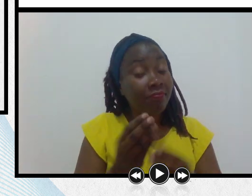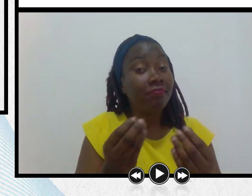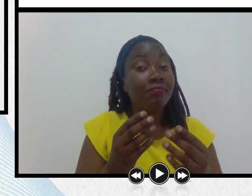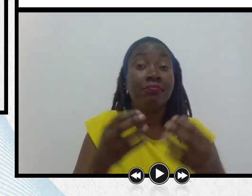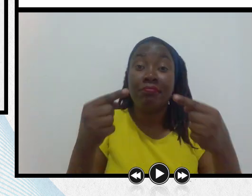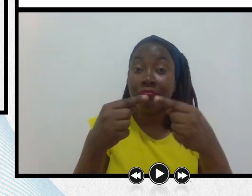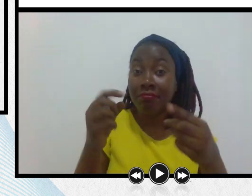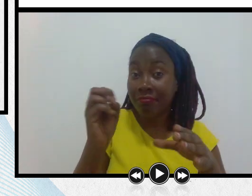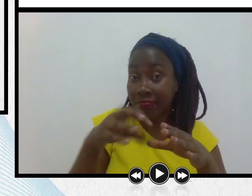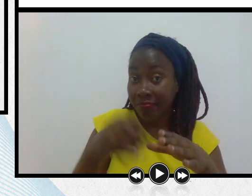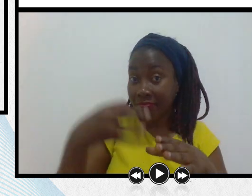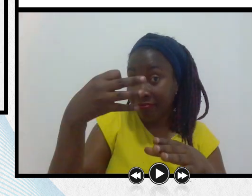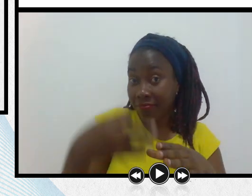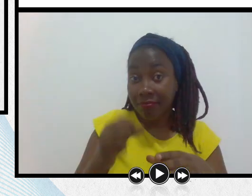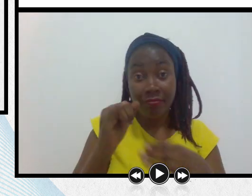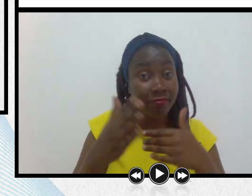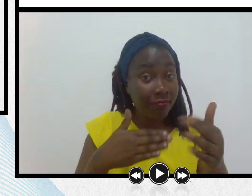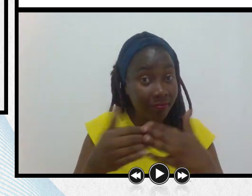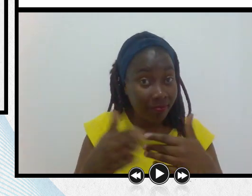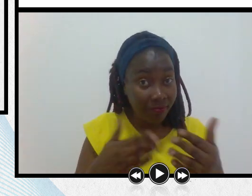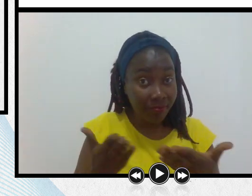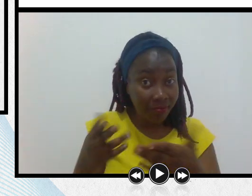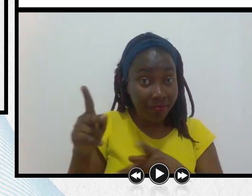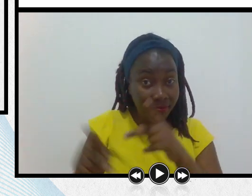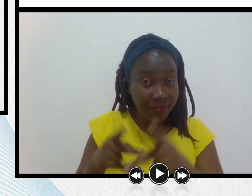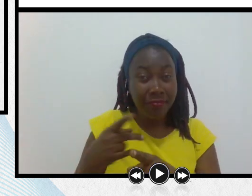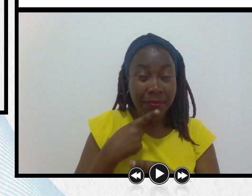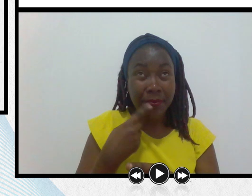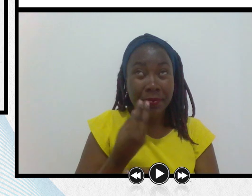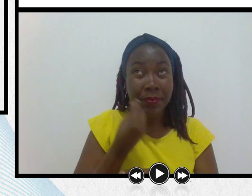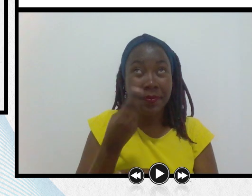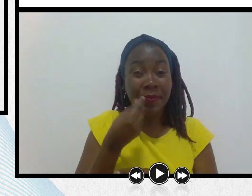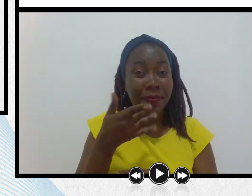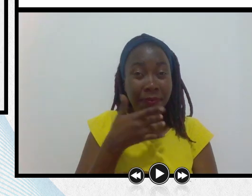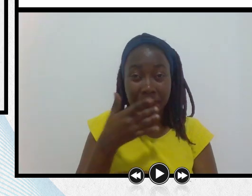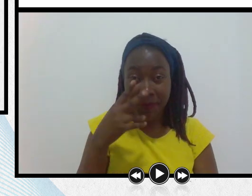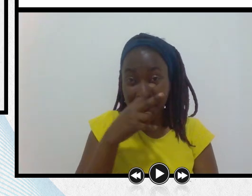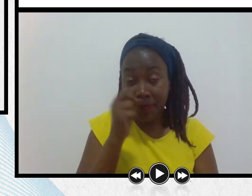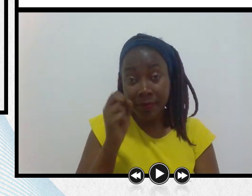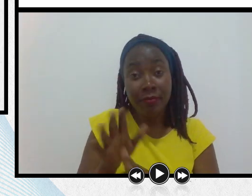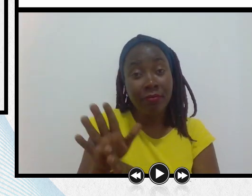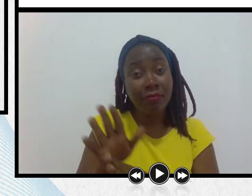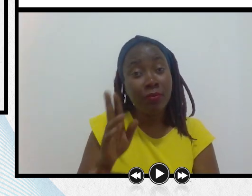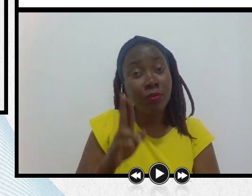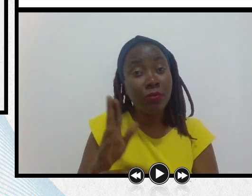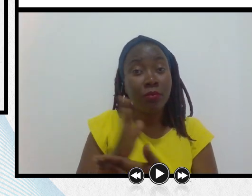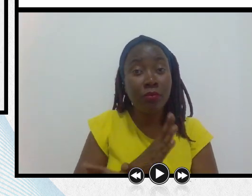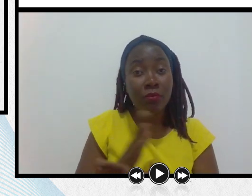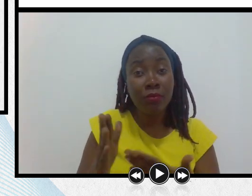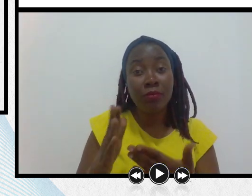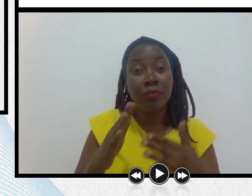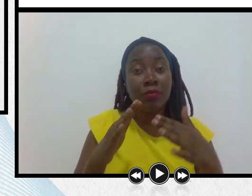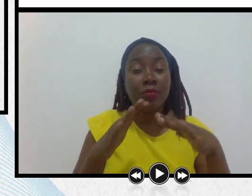coloque a quantidade correta. Mas se mesmo assim, para essa população ainda o sabor está sendo muito forte, então a gente recomenda que utilize alguns filtros